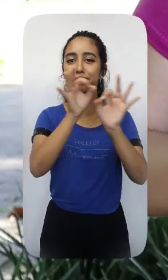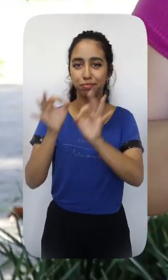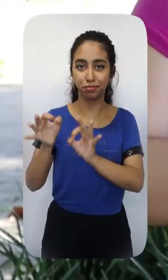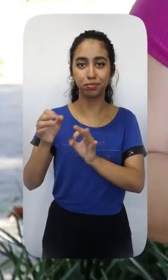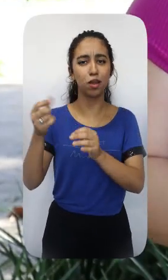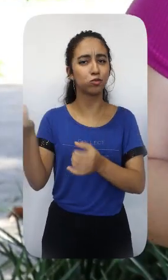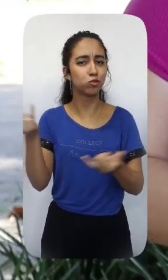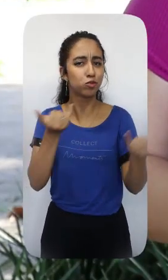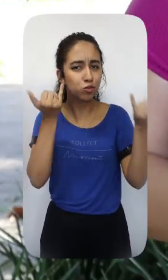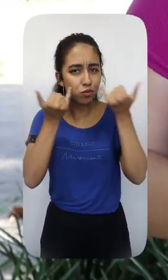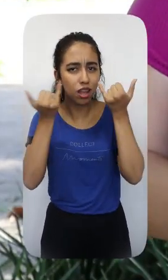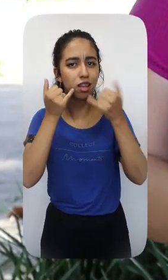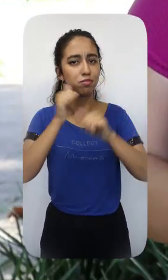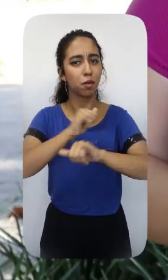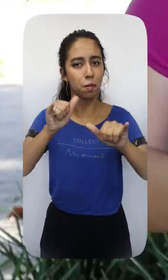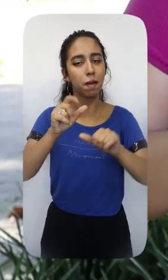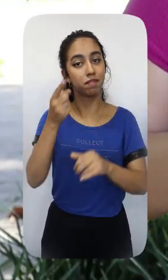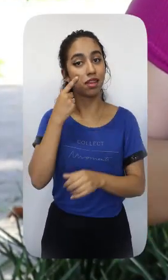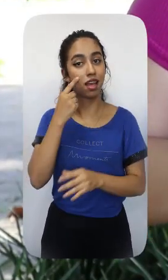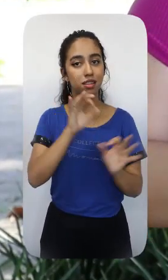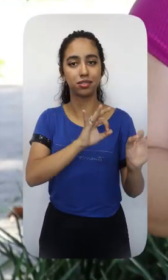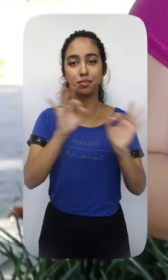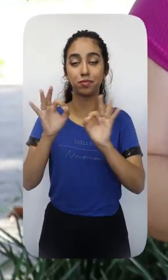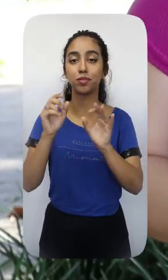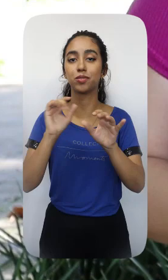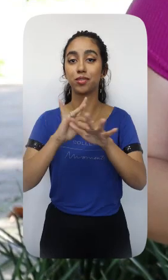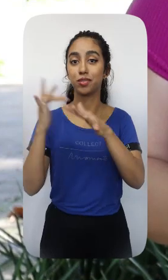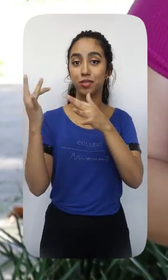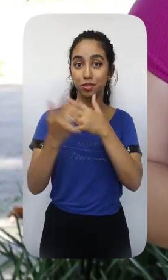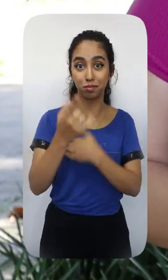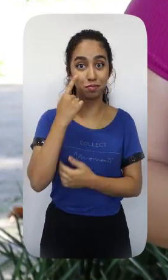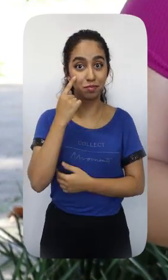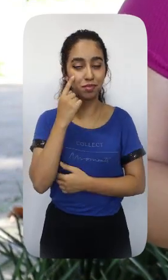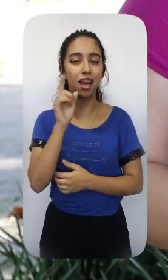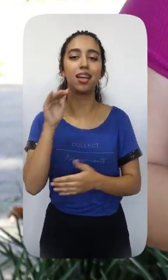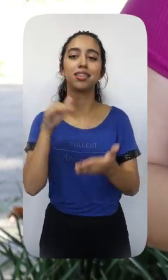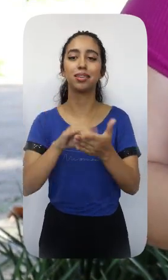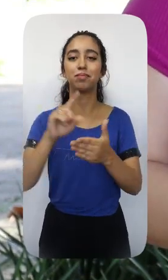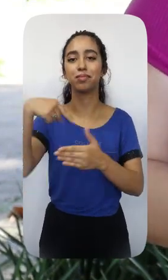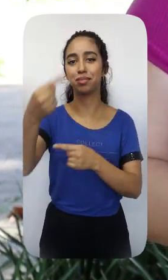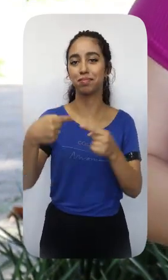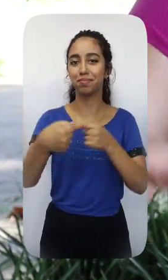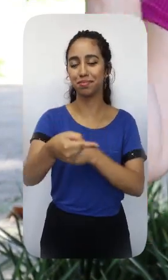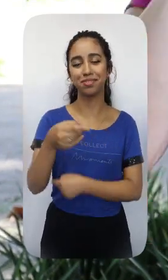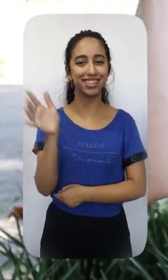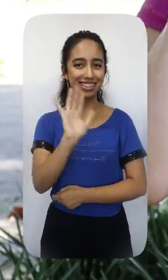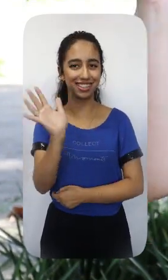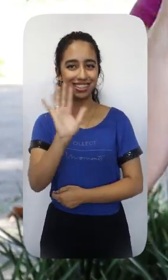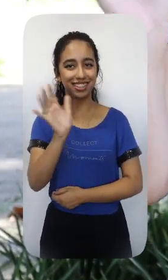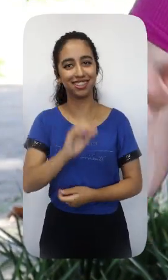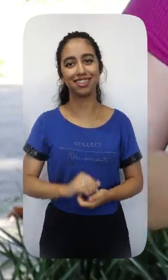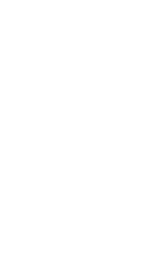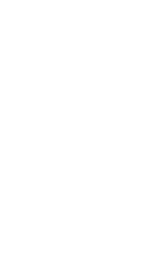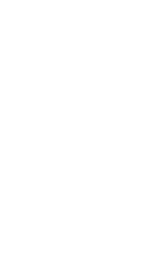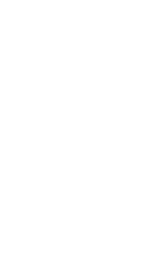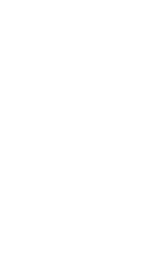continuar acompanhando essas e outras novidades fique ligado nas nossas redes sociais até a próxima semana